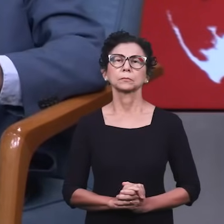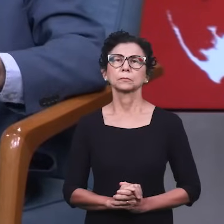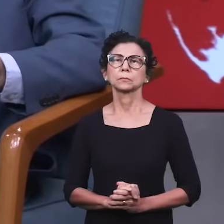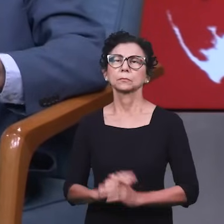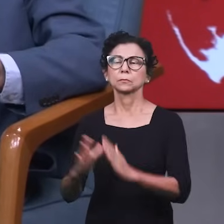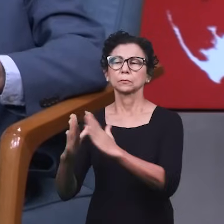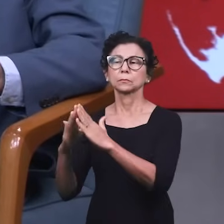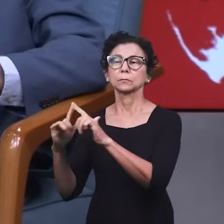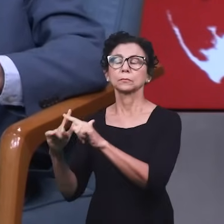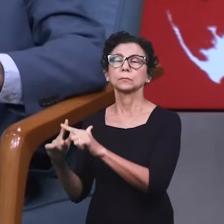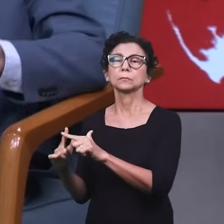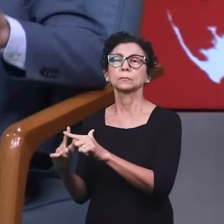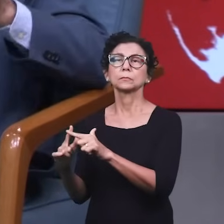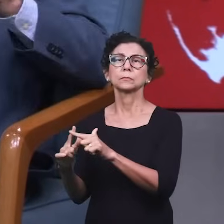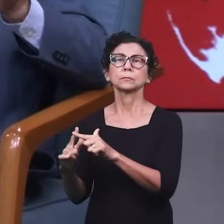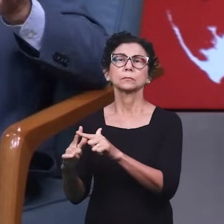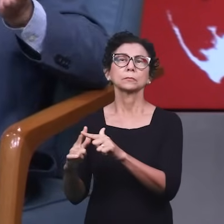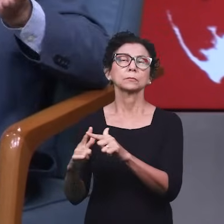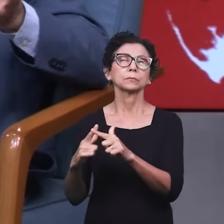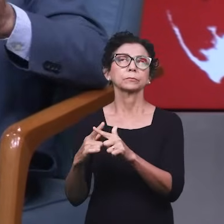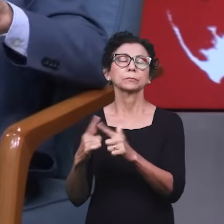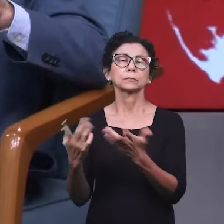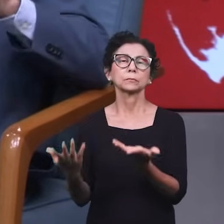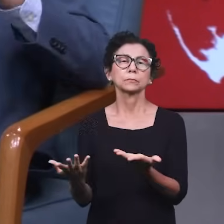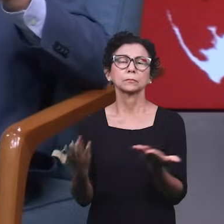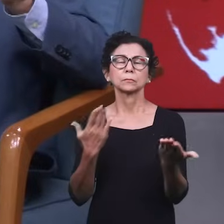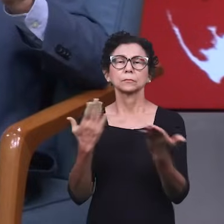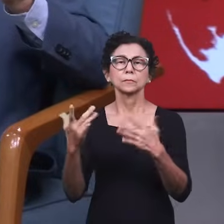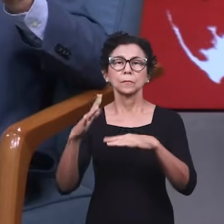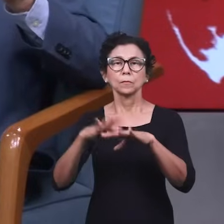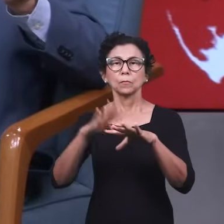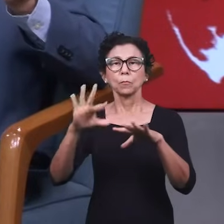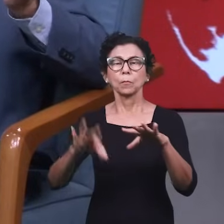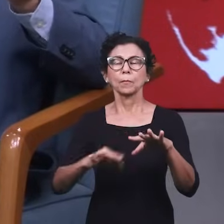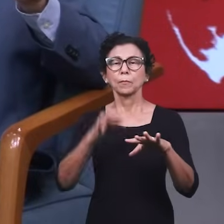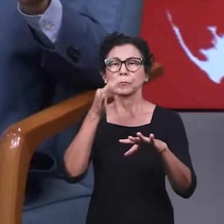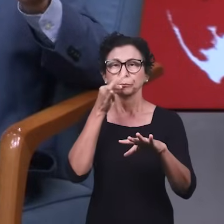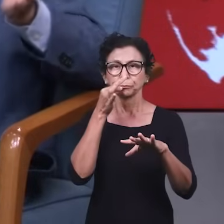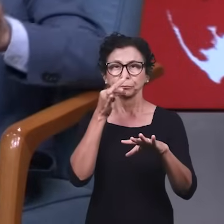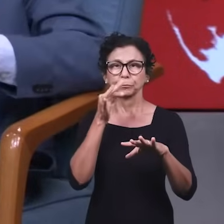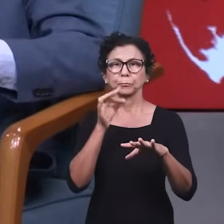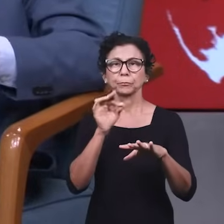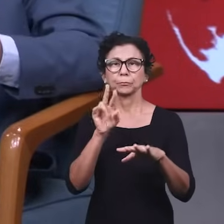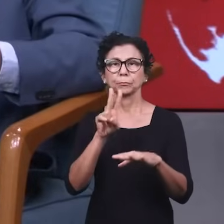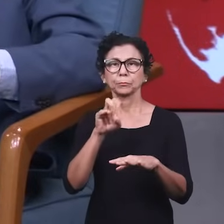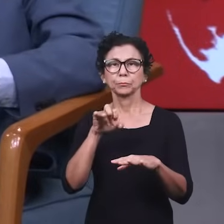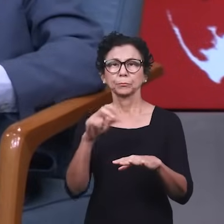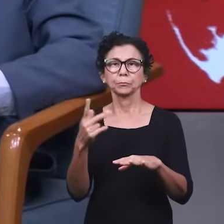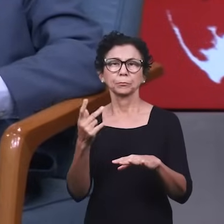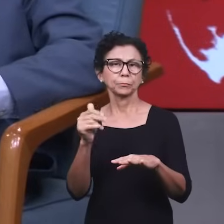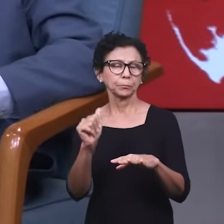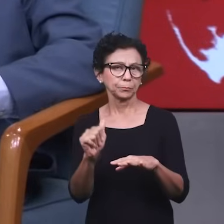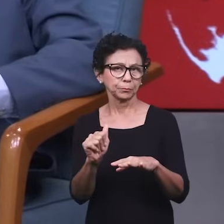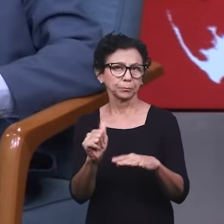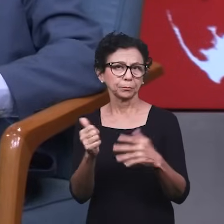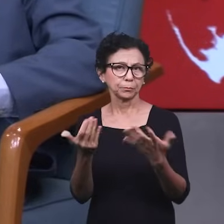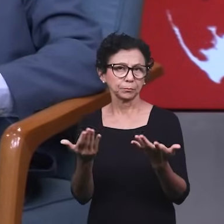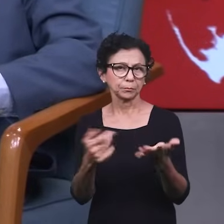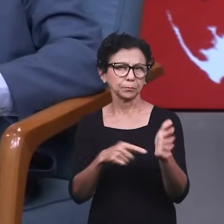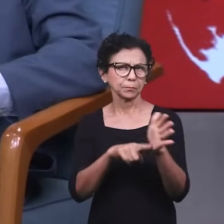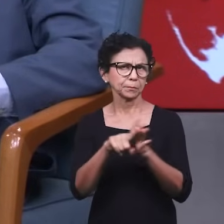é tipo, a Bíblia descreve a igreja como uma árvore, descreve como uma vinha, por exemplo.